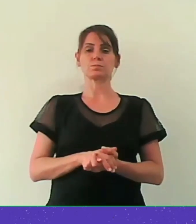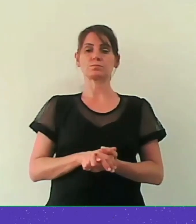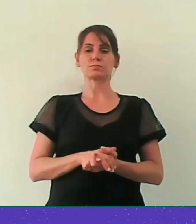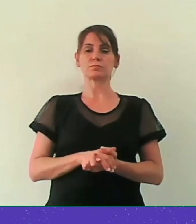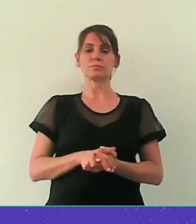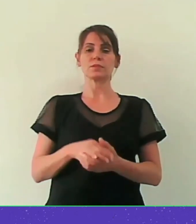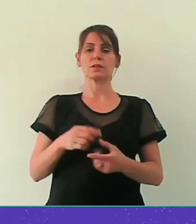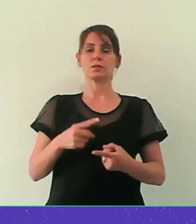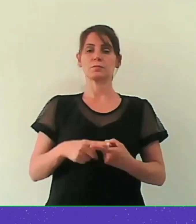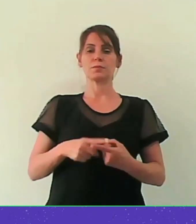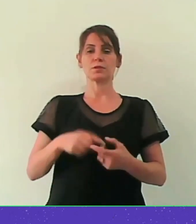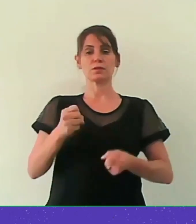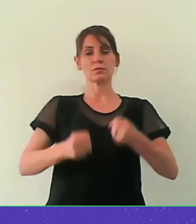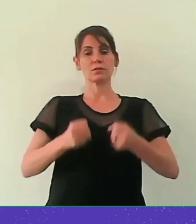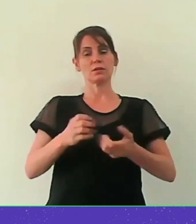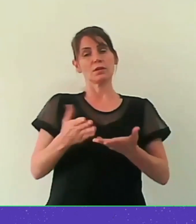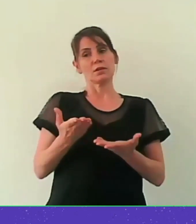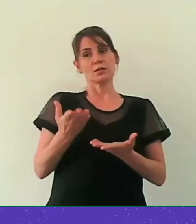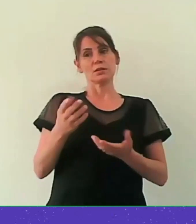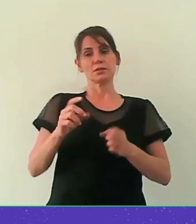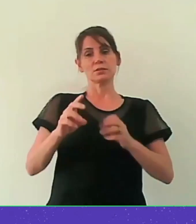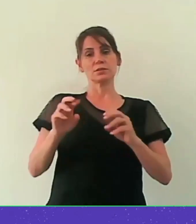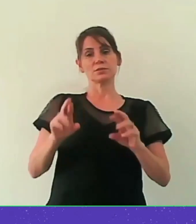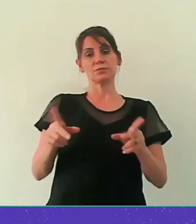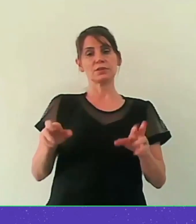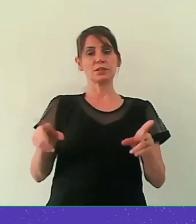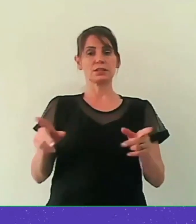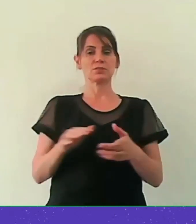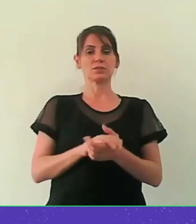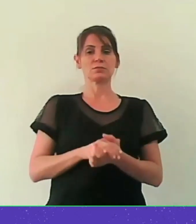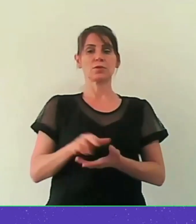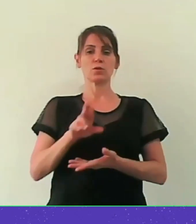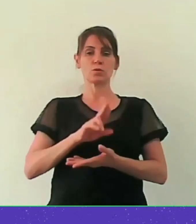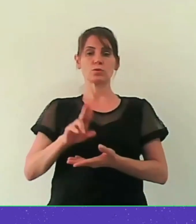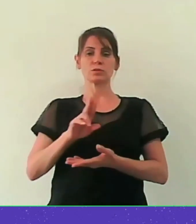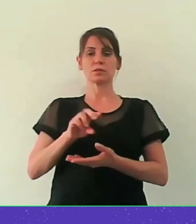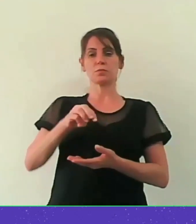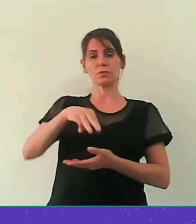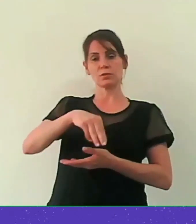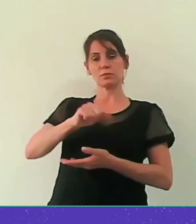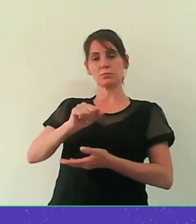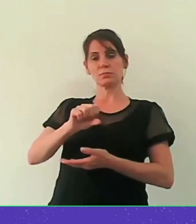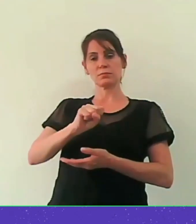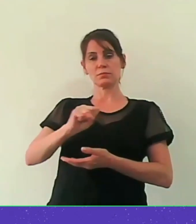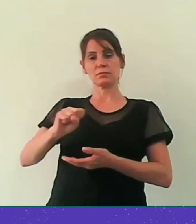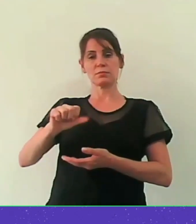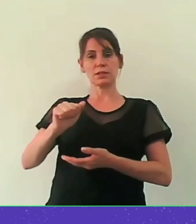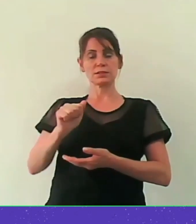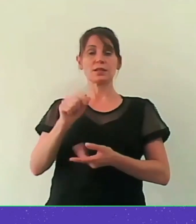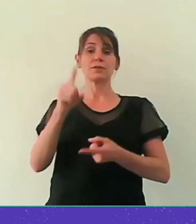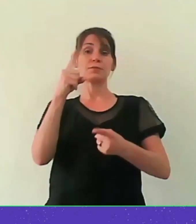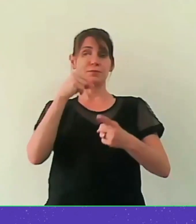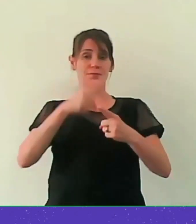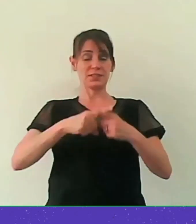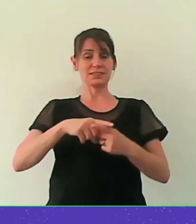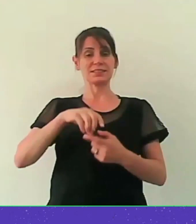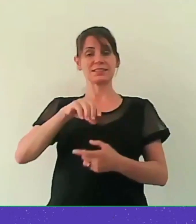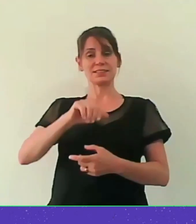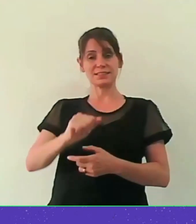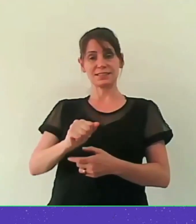gravidade varia de lugar para lugar. Então nós usamos massa. Massa vezes aceleração,